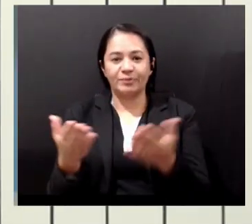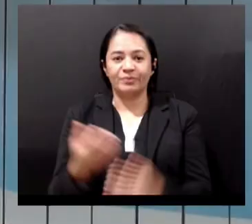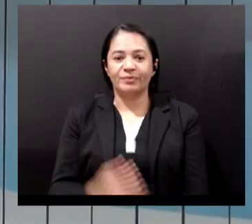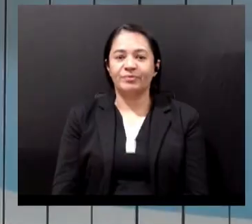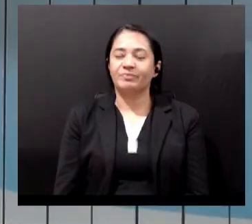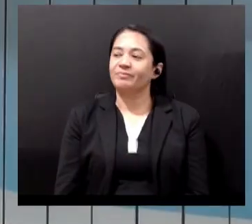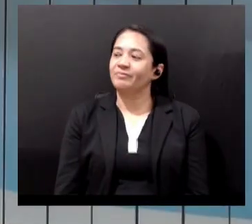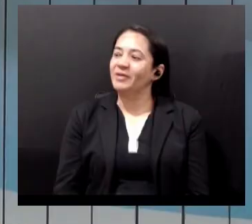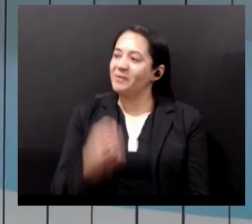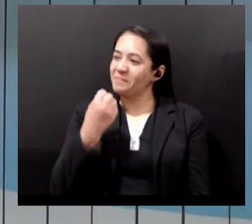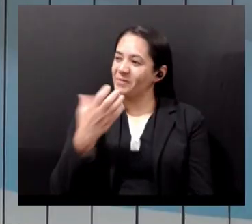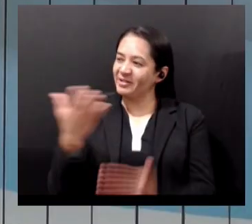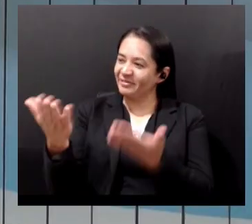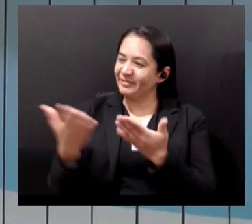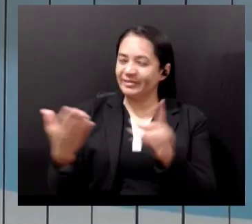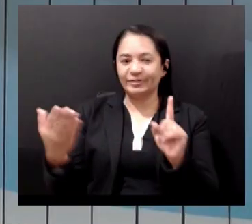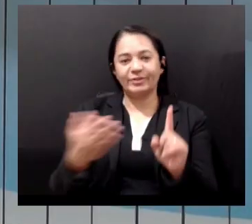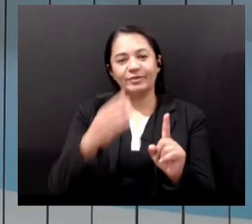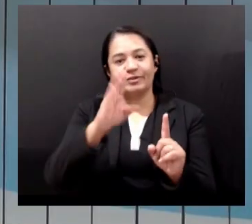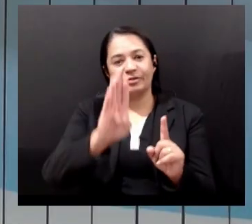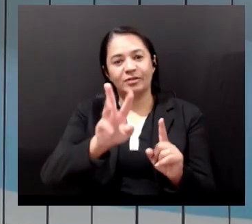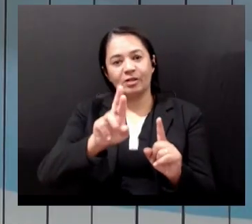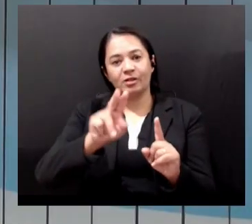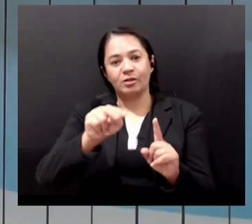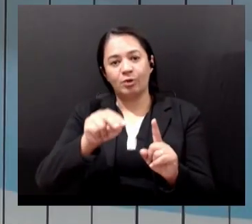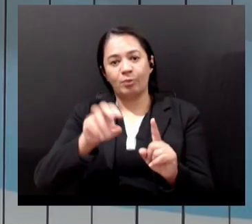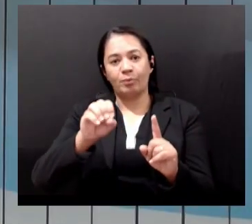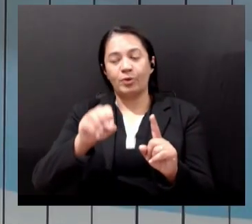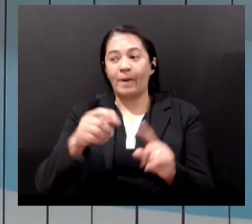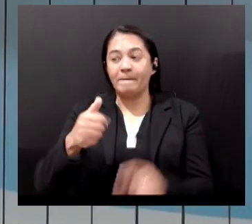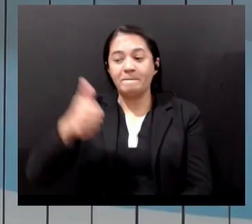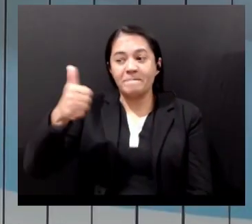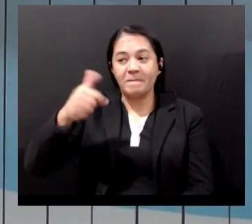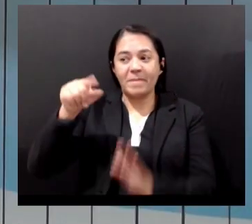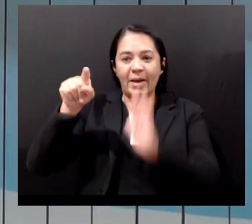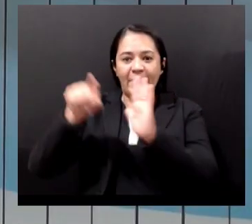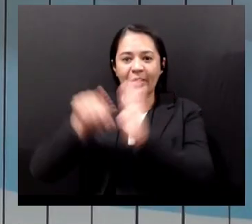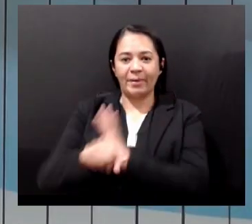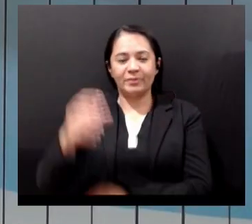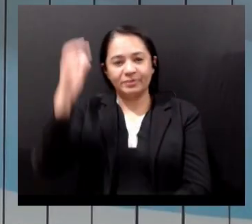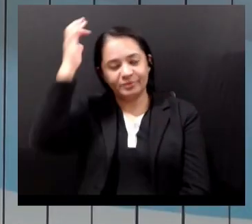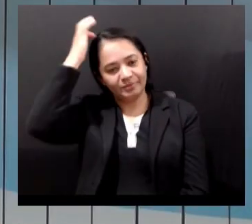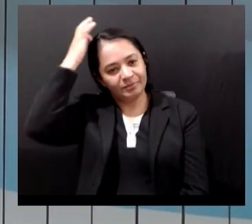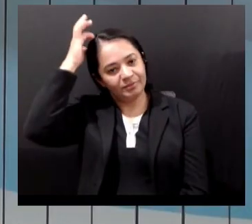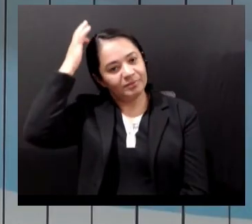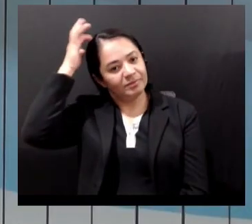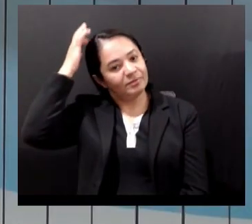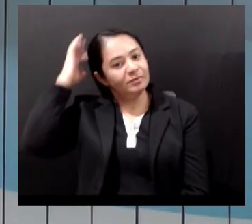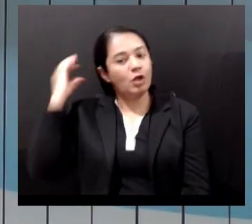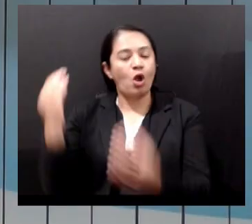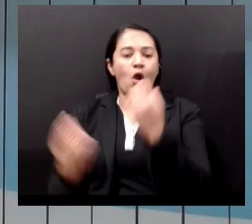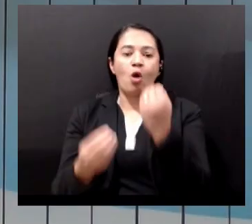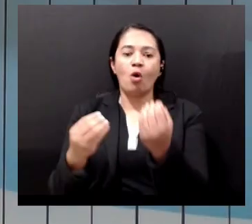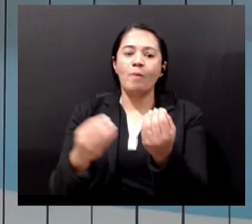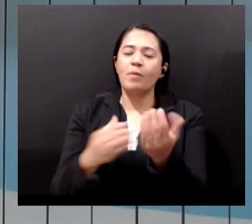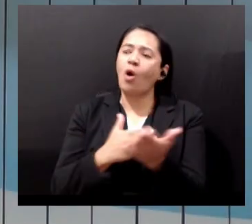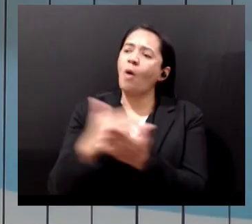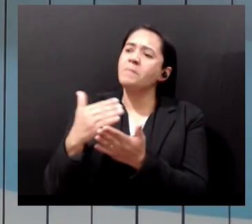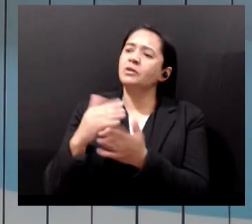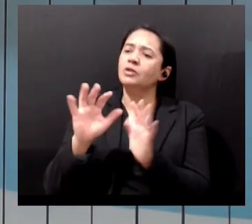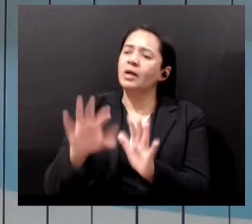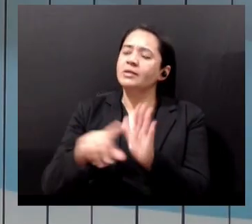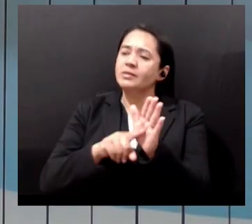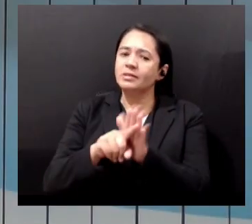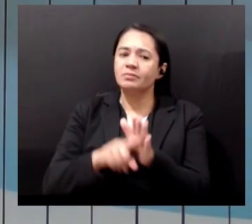agora. Bruno, seja bem-vindo. E eu já vou fazer a minha primeira pergunta. Como surgiu essa pesquisa